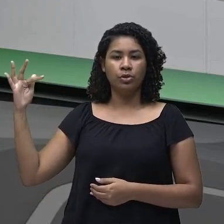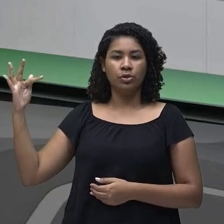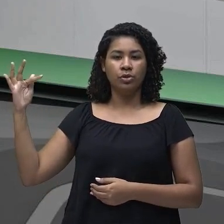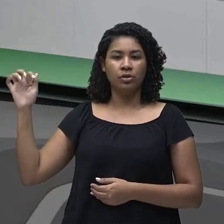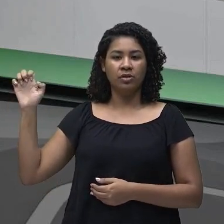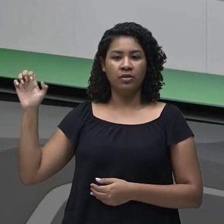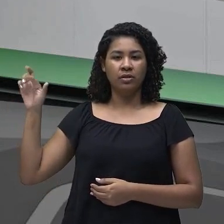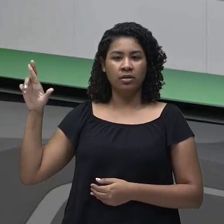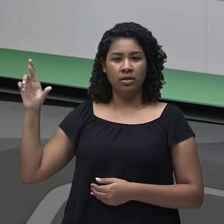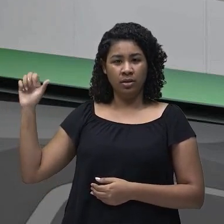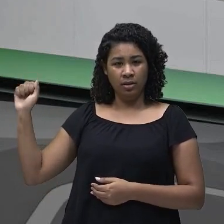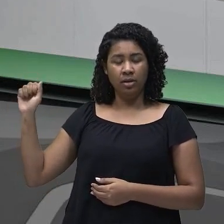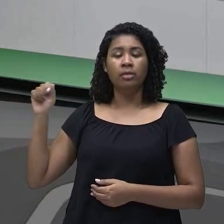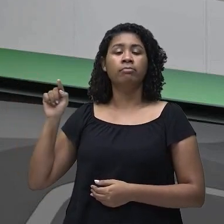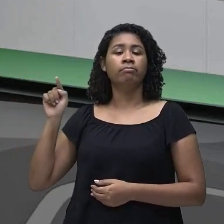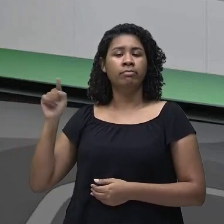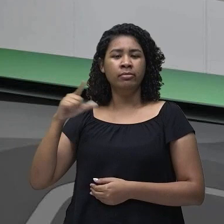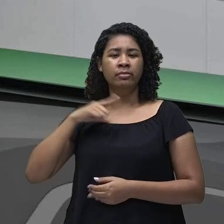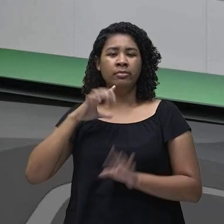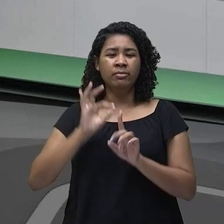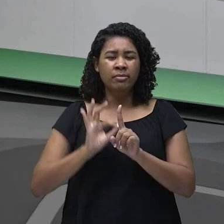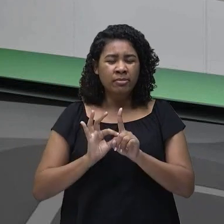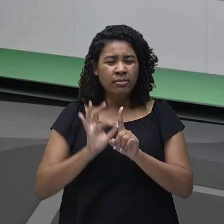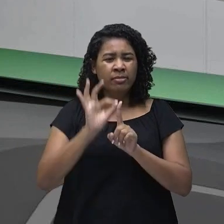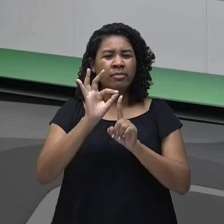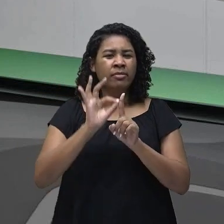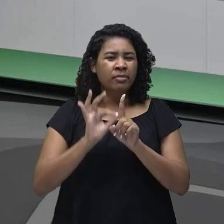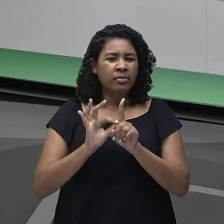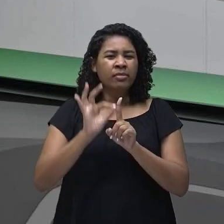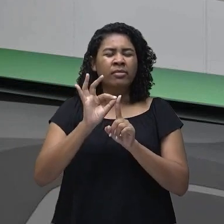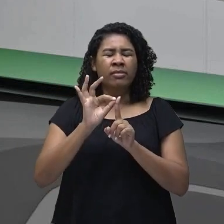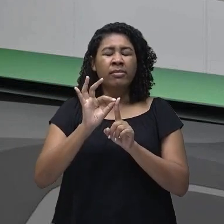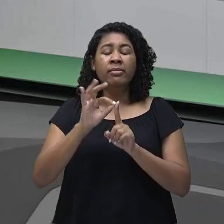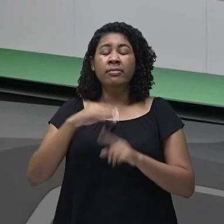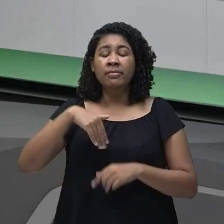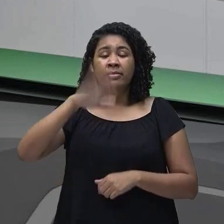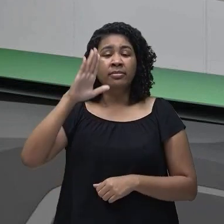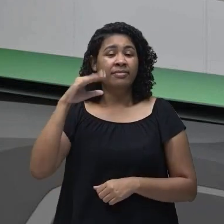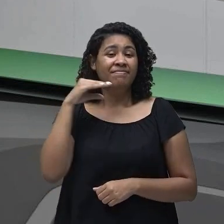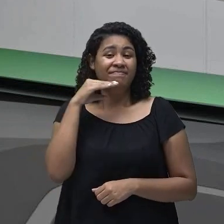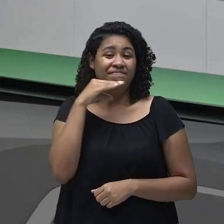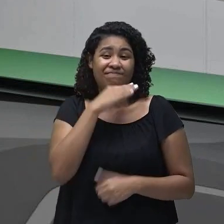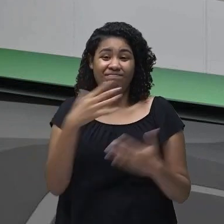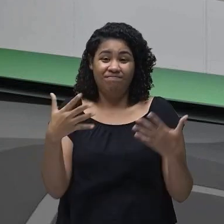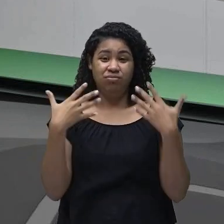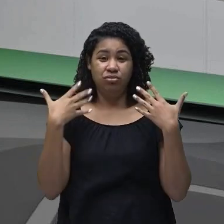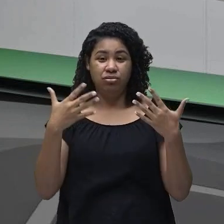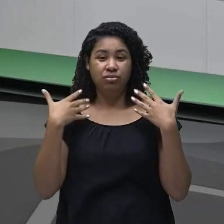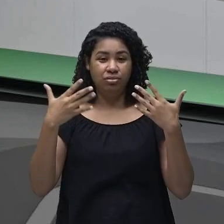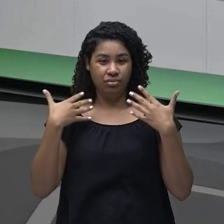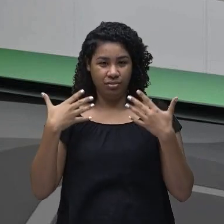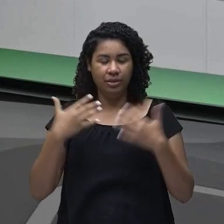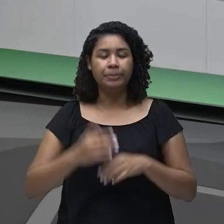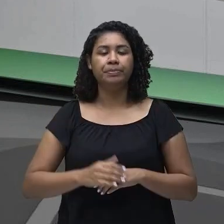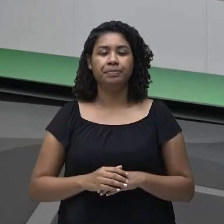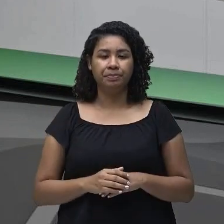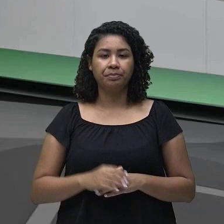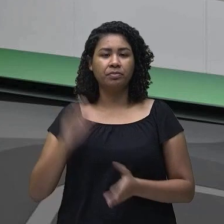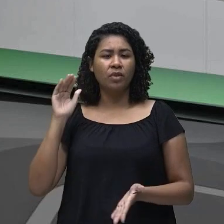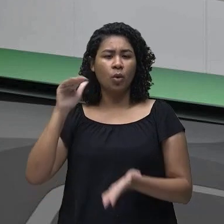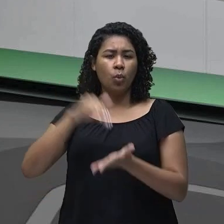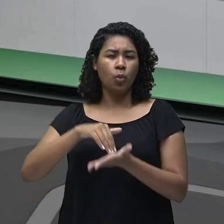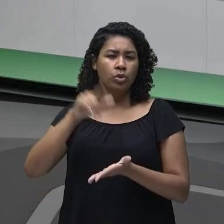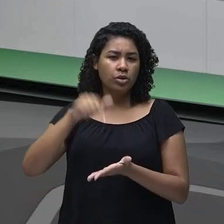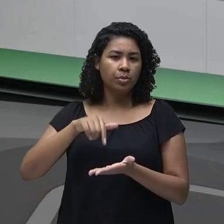mais elevadas, né? A camada mais quente da atmosfera é a termosfera. E a última camada é